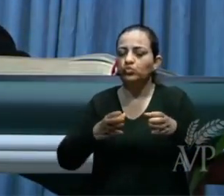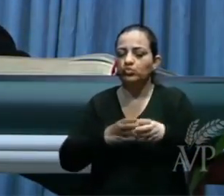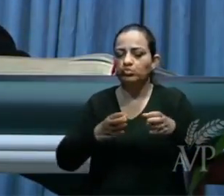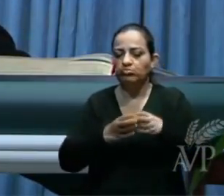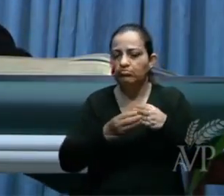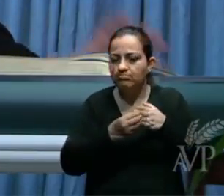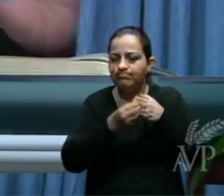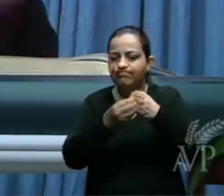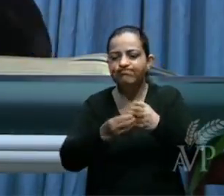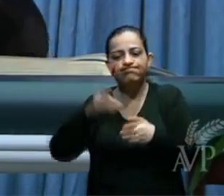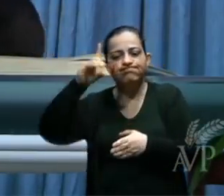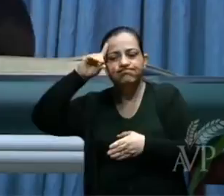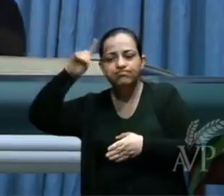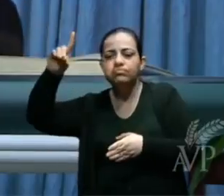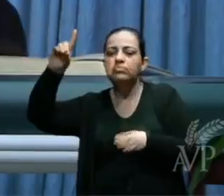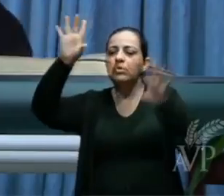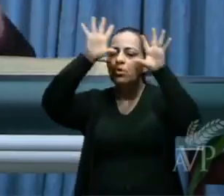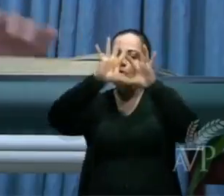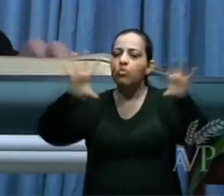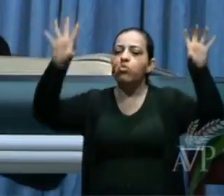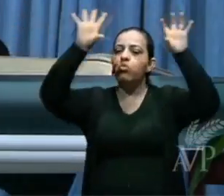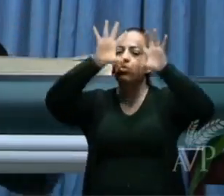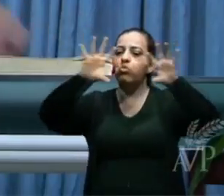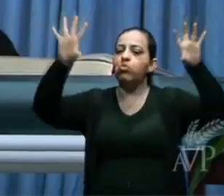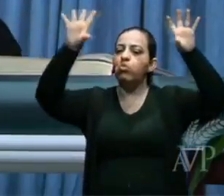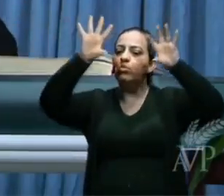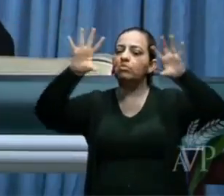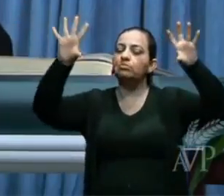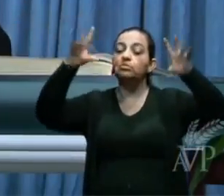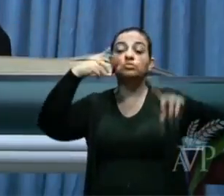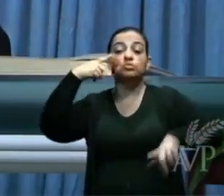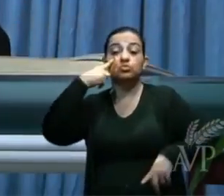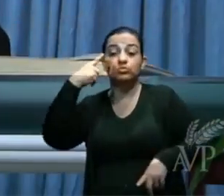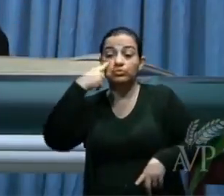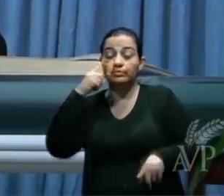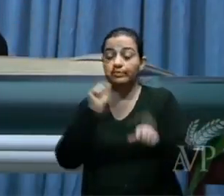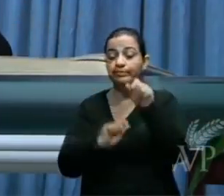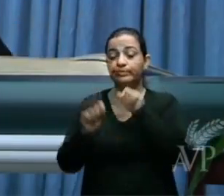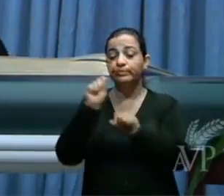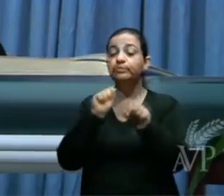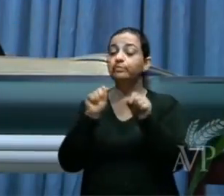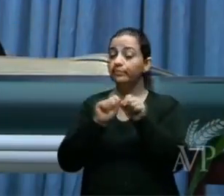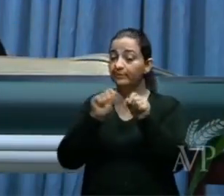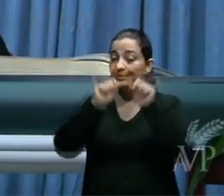de dia era uma nuvem e olha o que ela fez